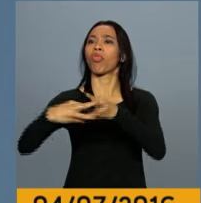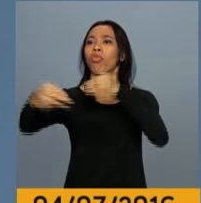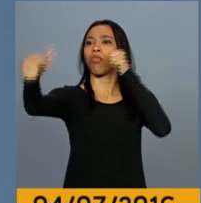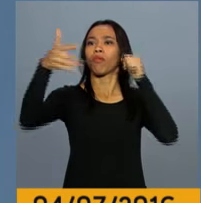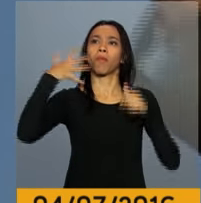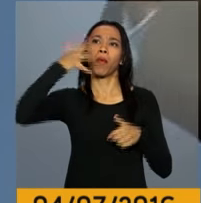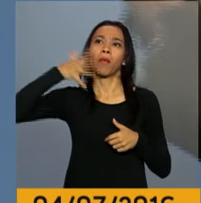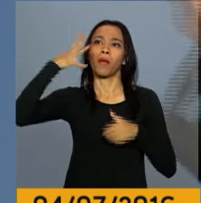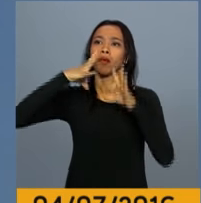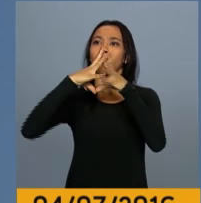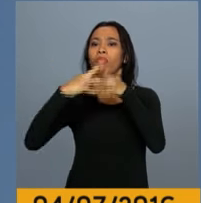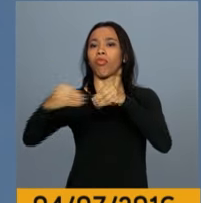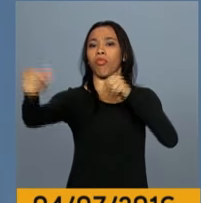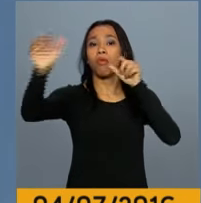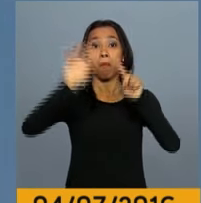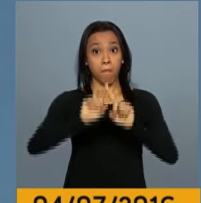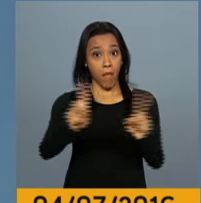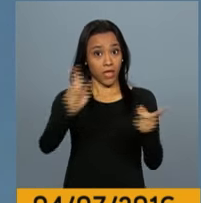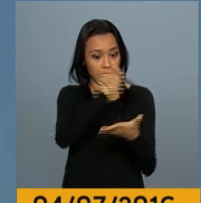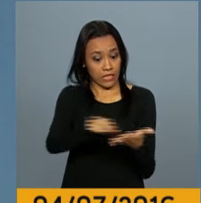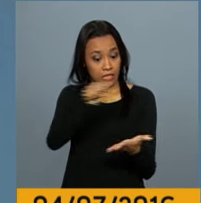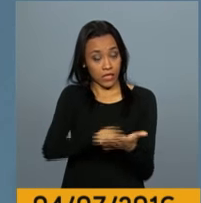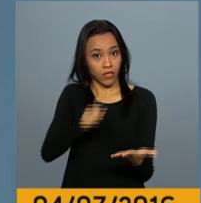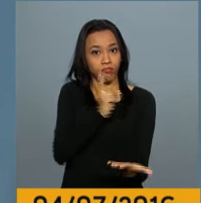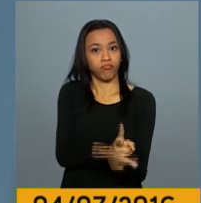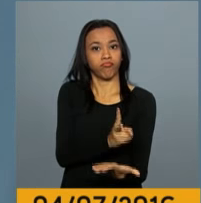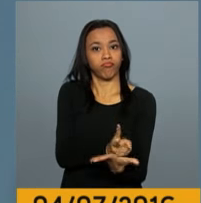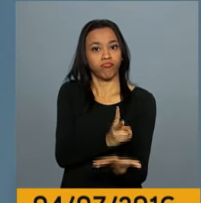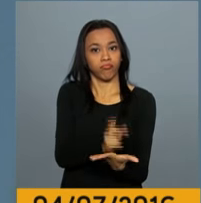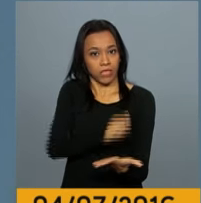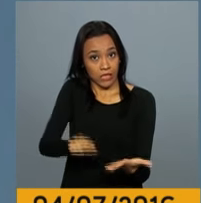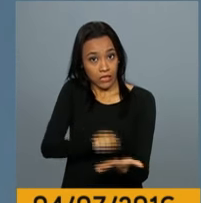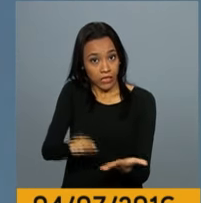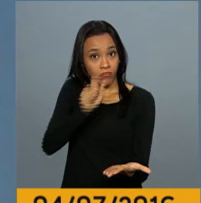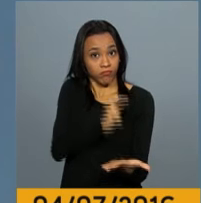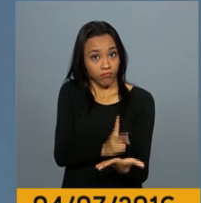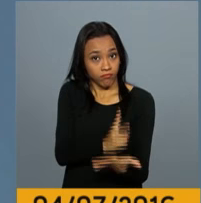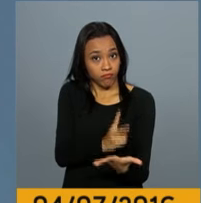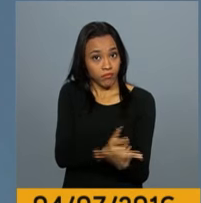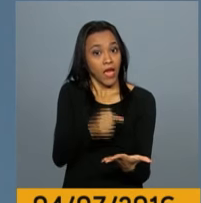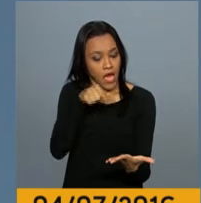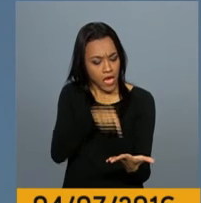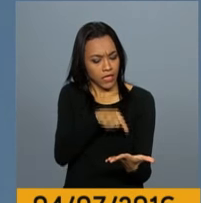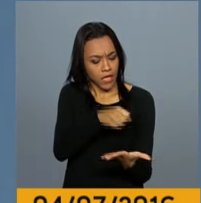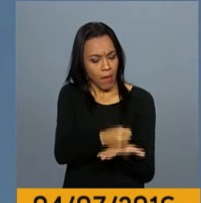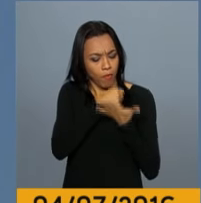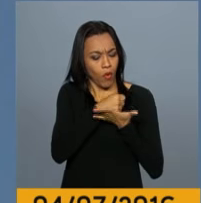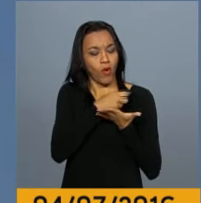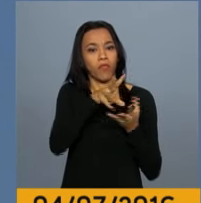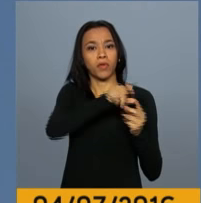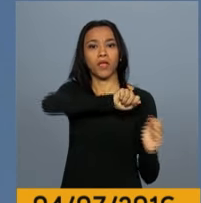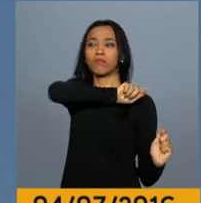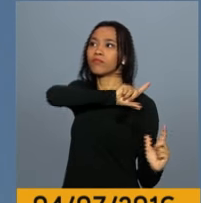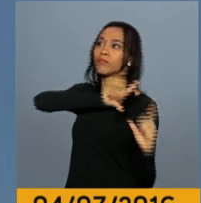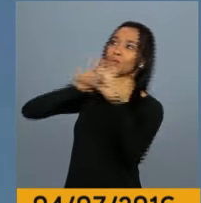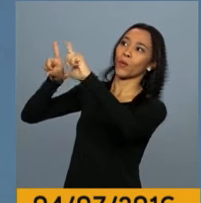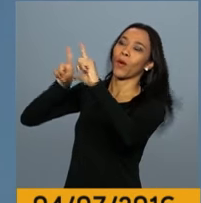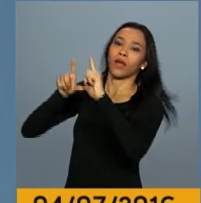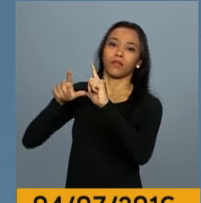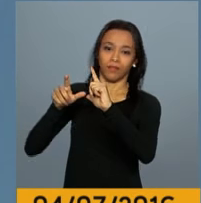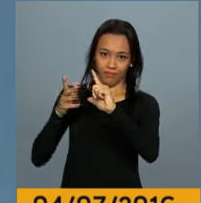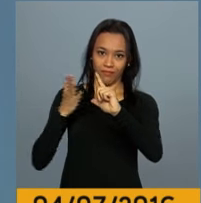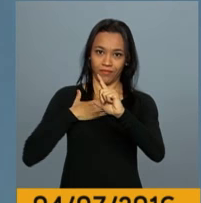mantém. E eu acabei de dizer que eu vou colocar este apoio num quadro para colocar no meu gabinete. Uma